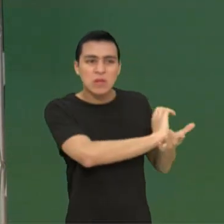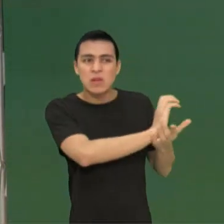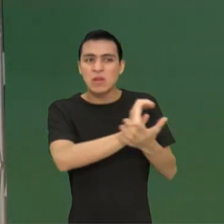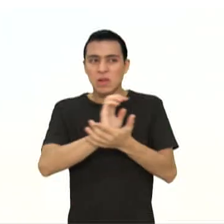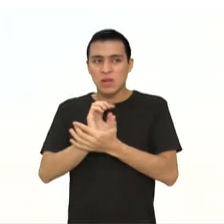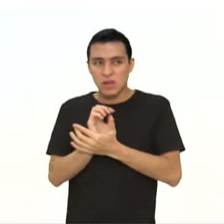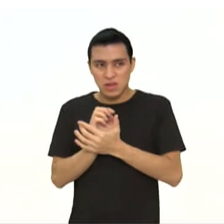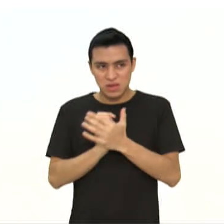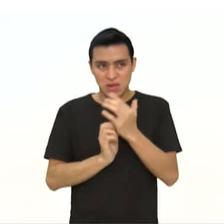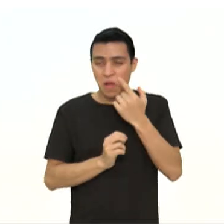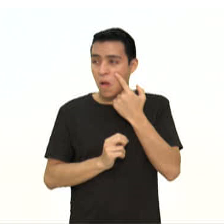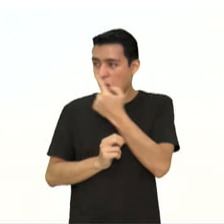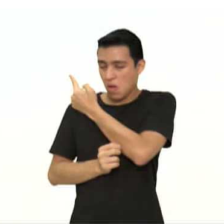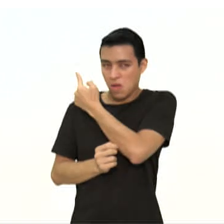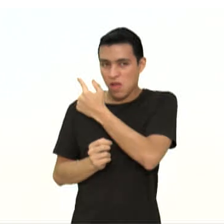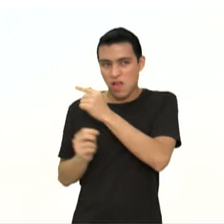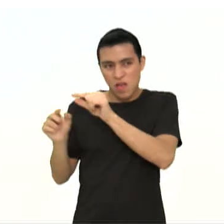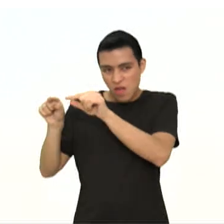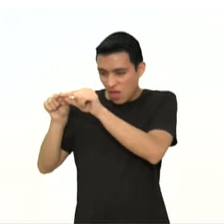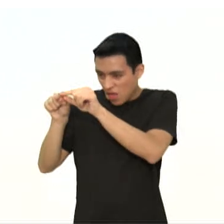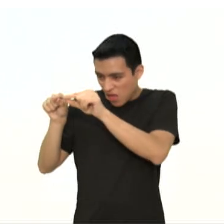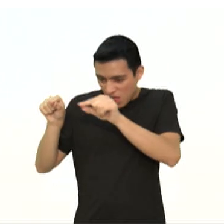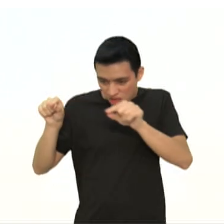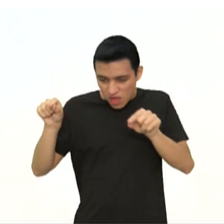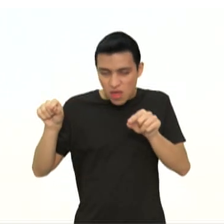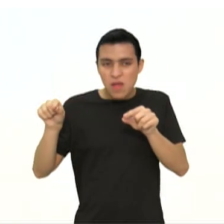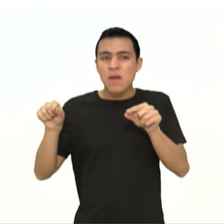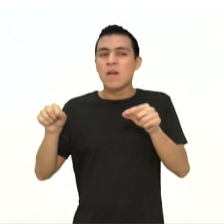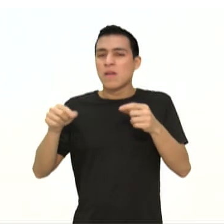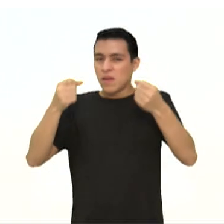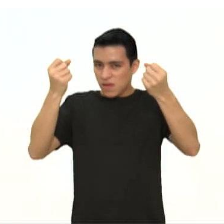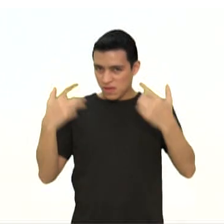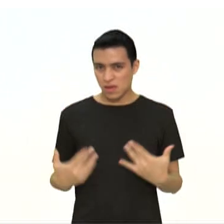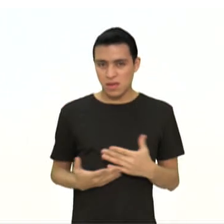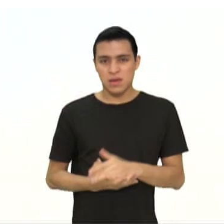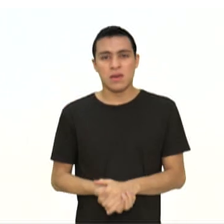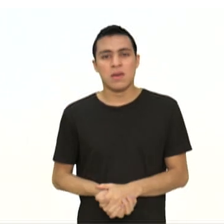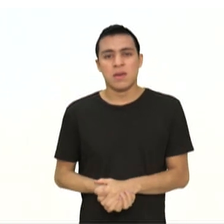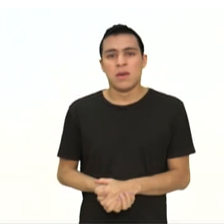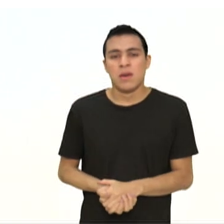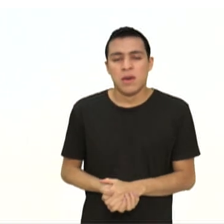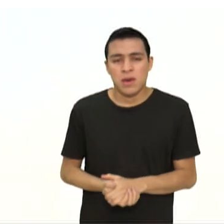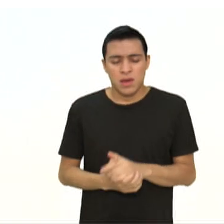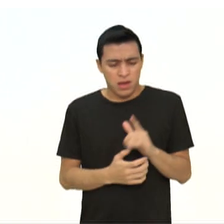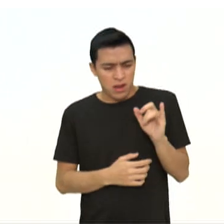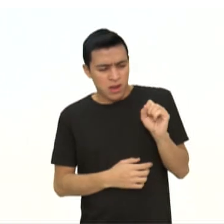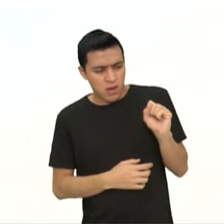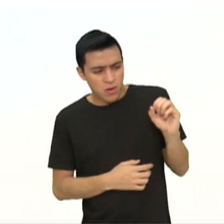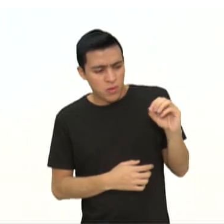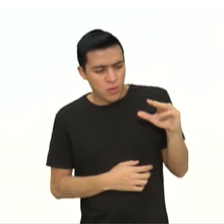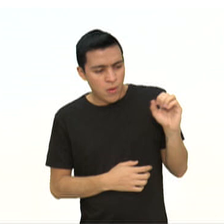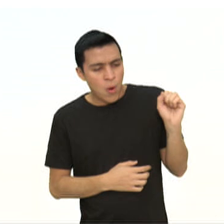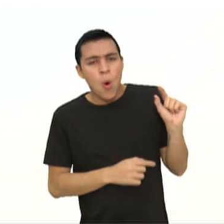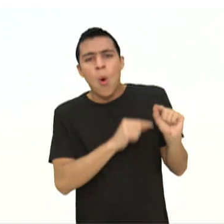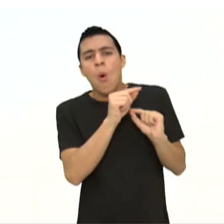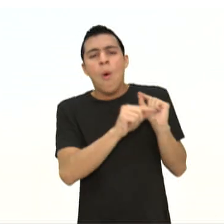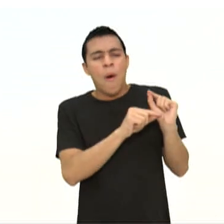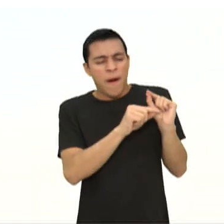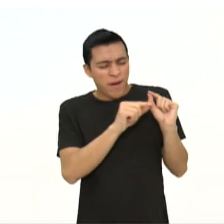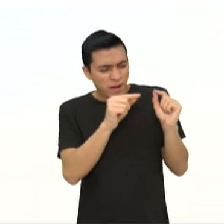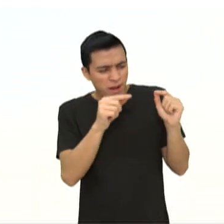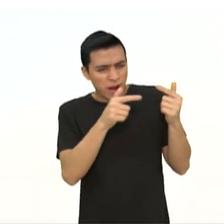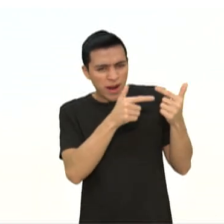Cadê-los? Aqui. Vamos para o exercício. Os lisossomos são estruturas que atuam na